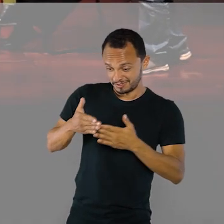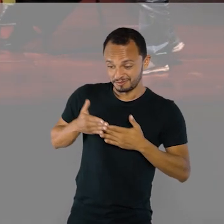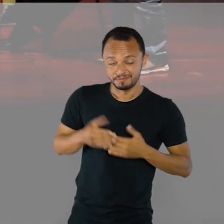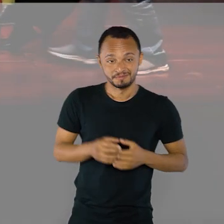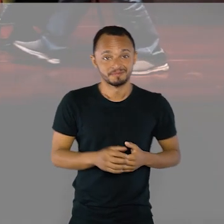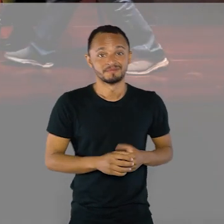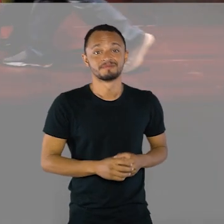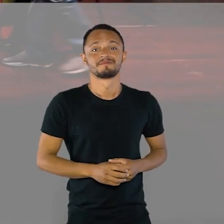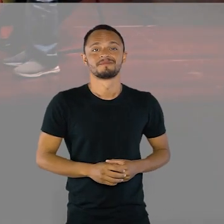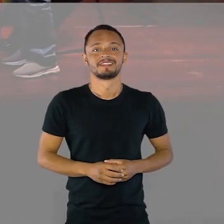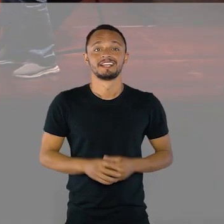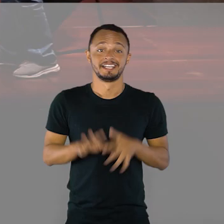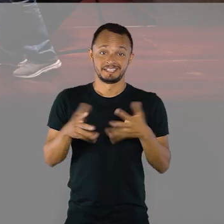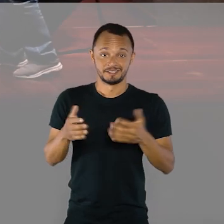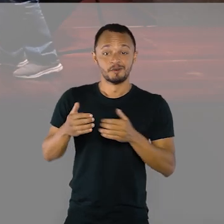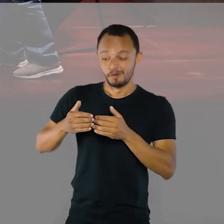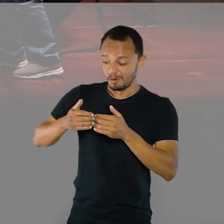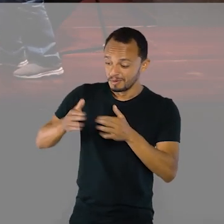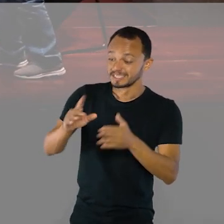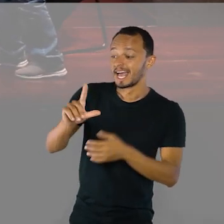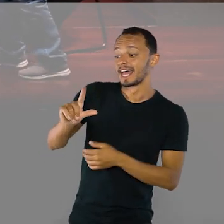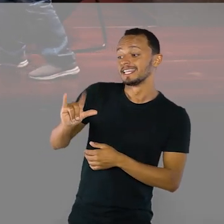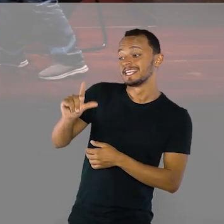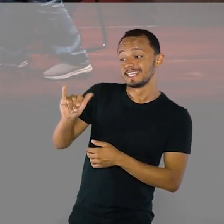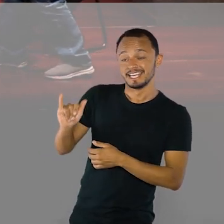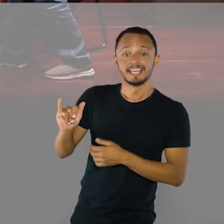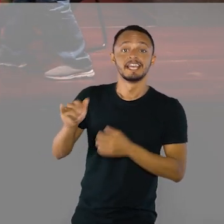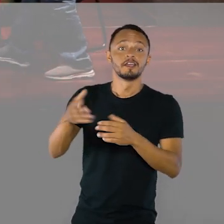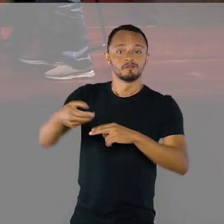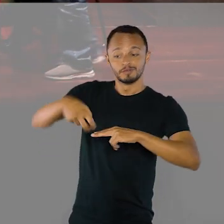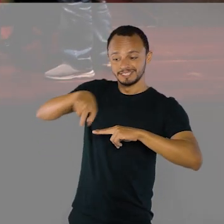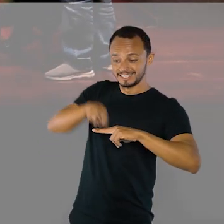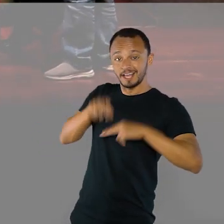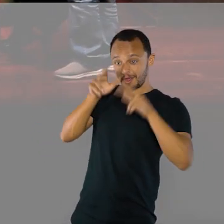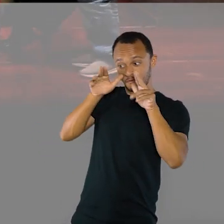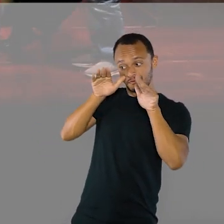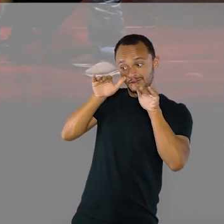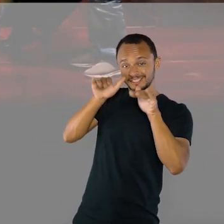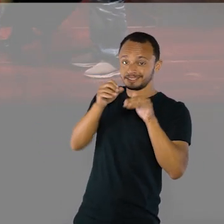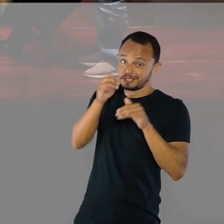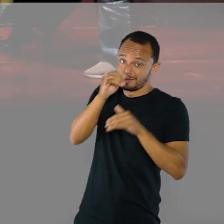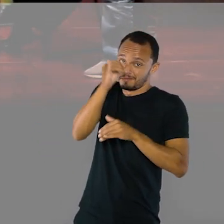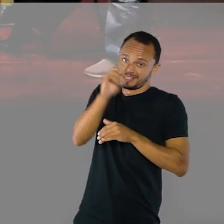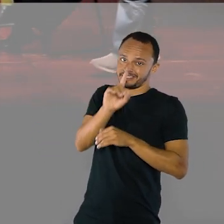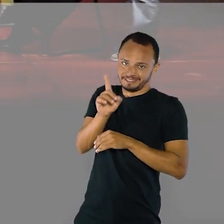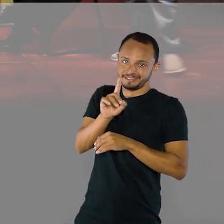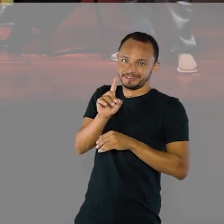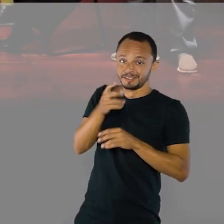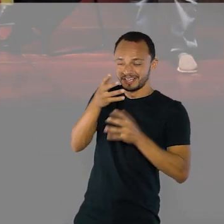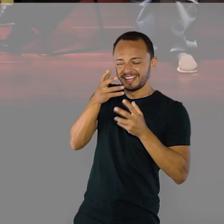Beleza. Então, vou passar a palavra para a Lili e vou sentar na plateia, que eu não sou besta, que eu quero assistir também.